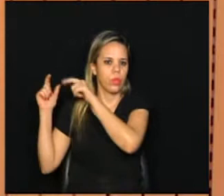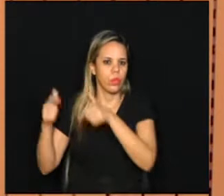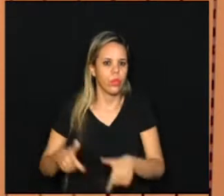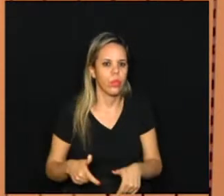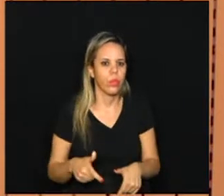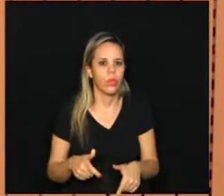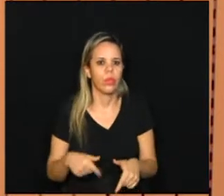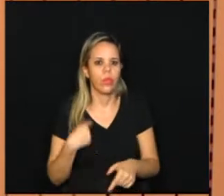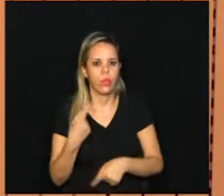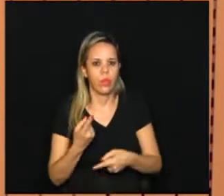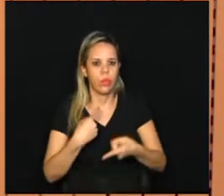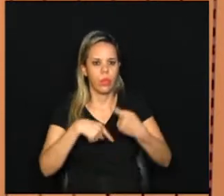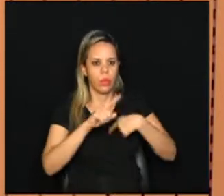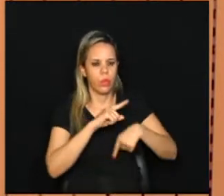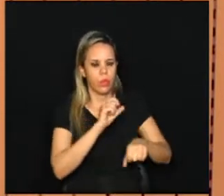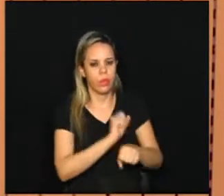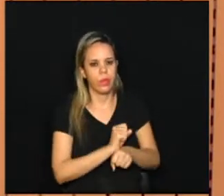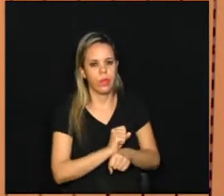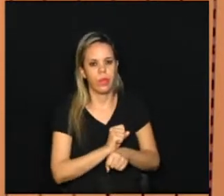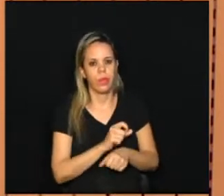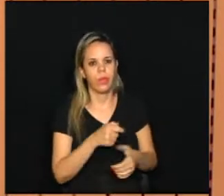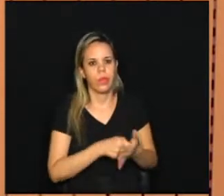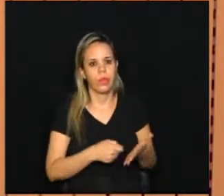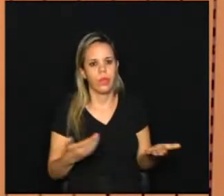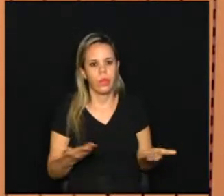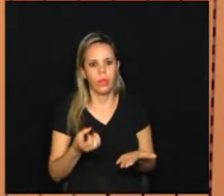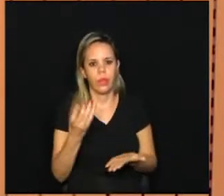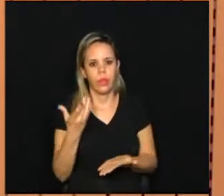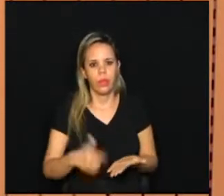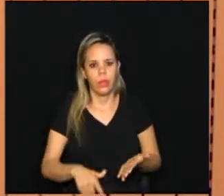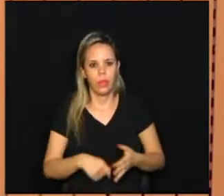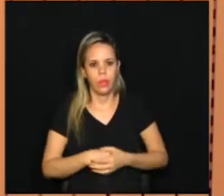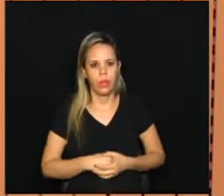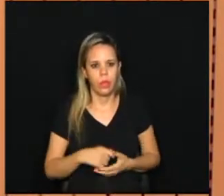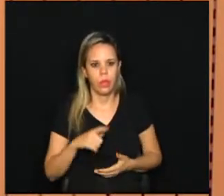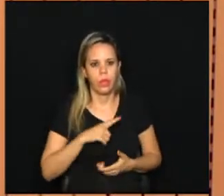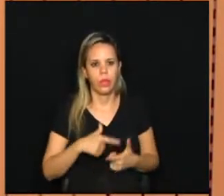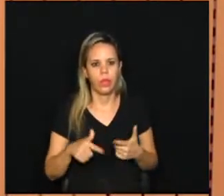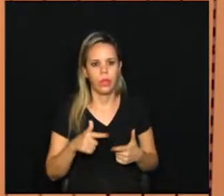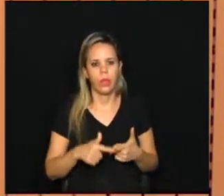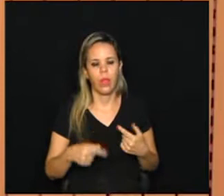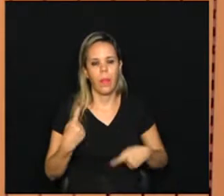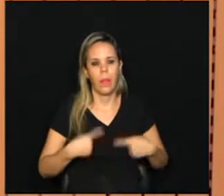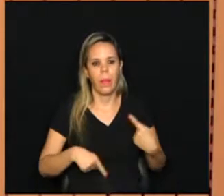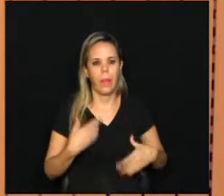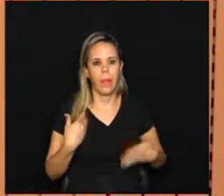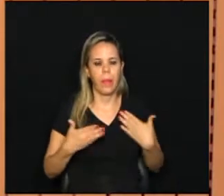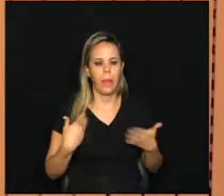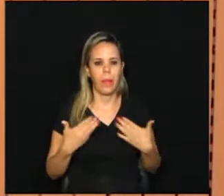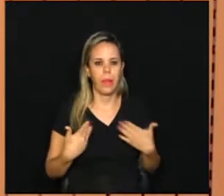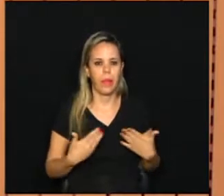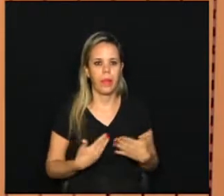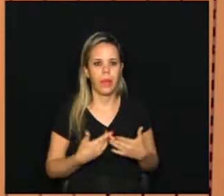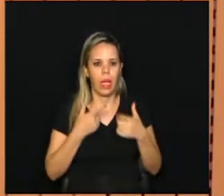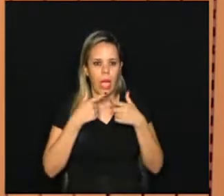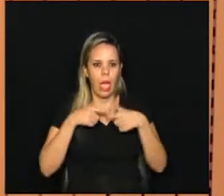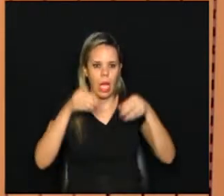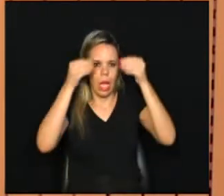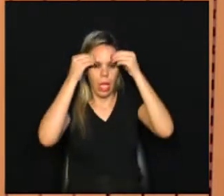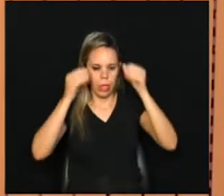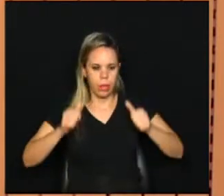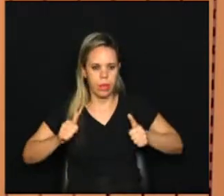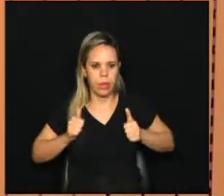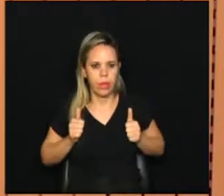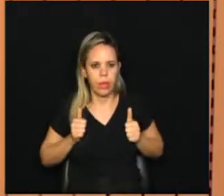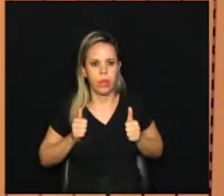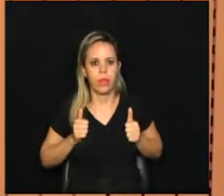gente retrocedesse nessa pauta. E agora, novamente, a gente tem alguns debates sobre a questão da linguagem neutra, né,